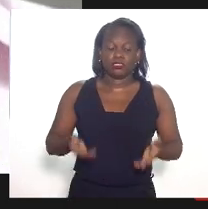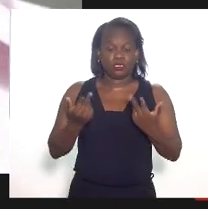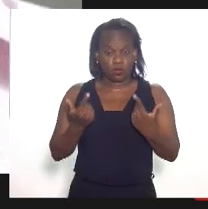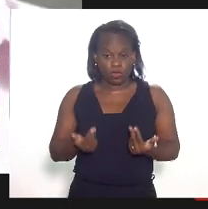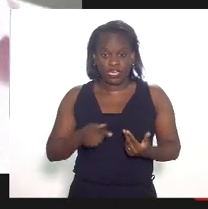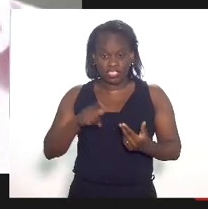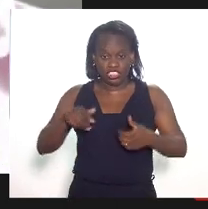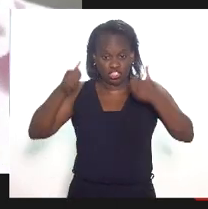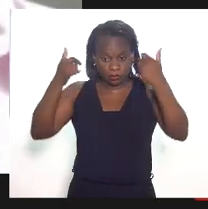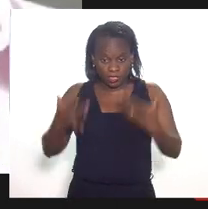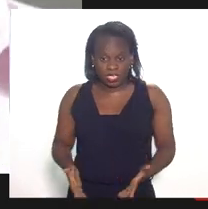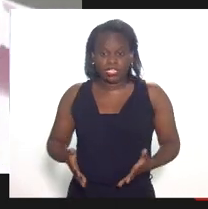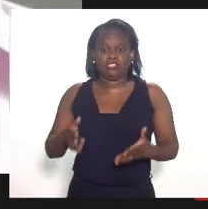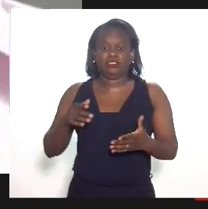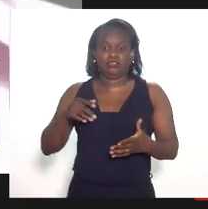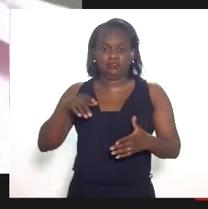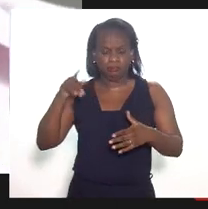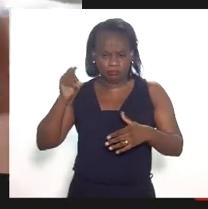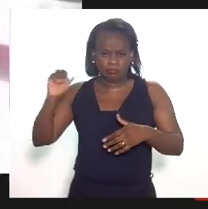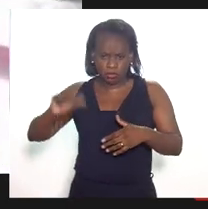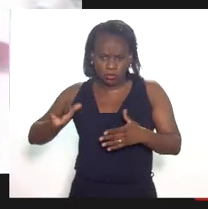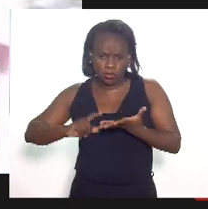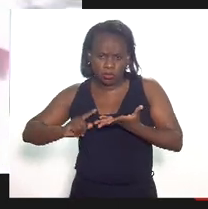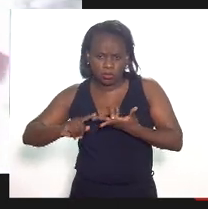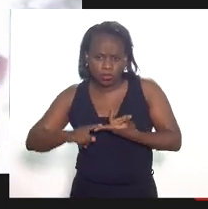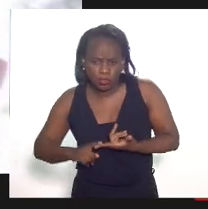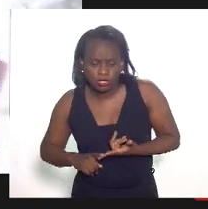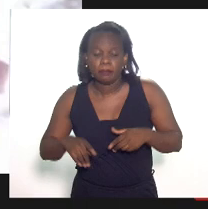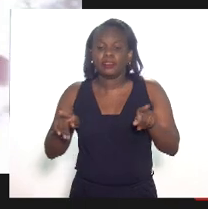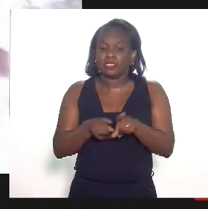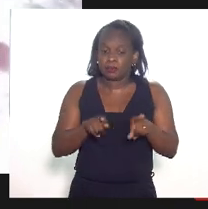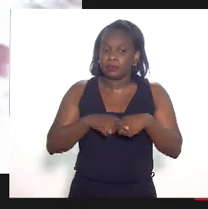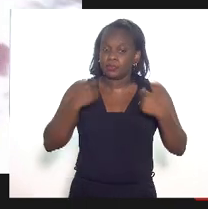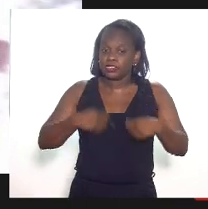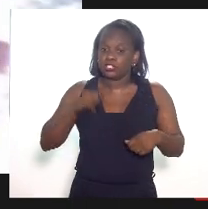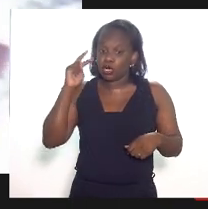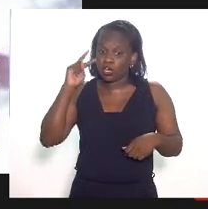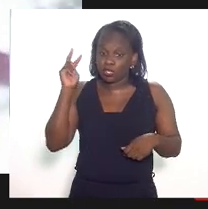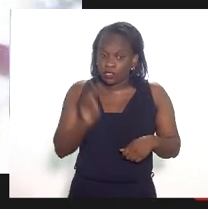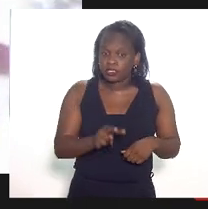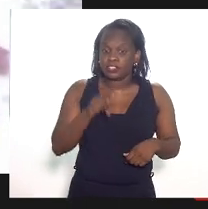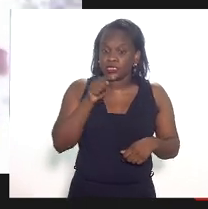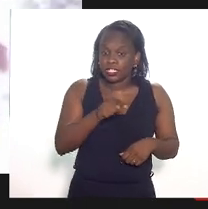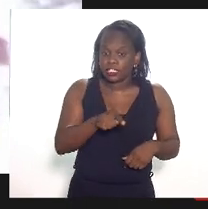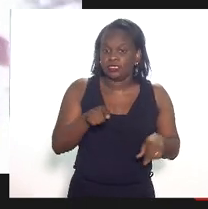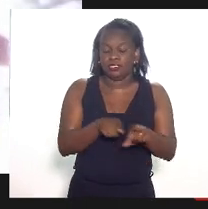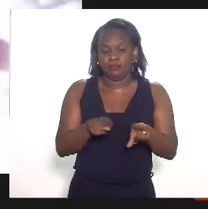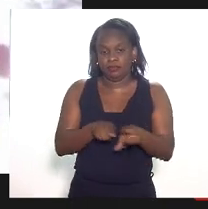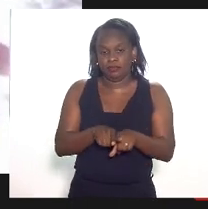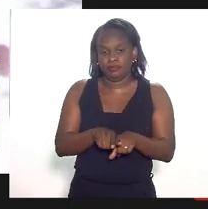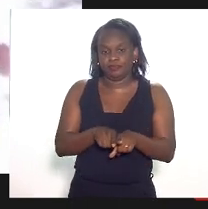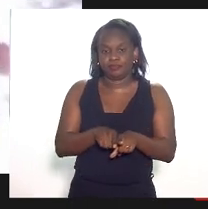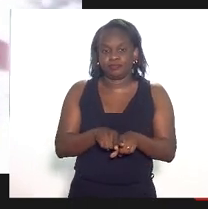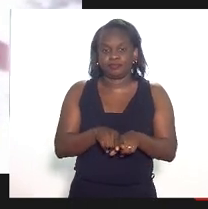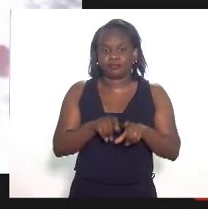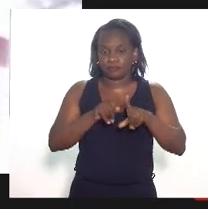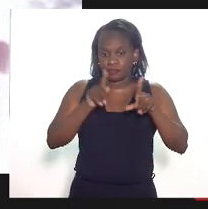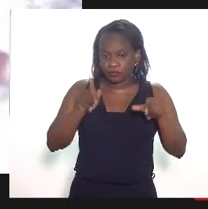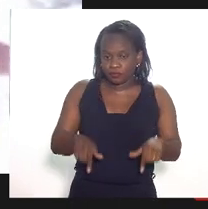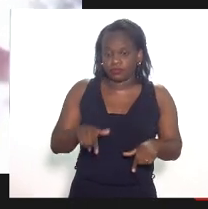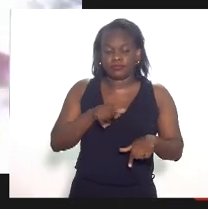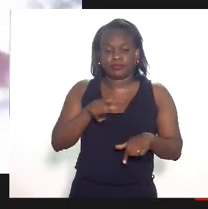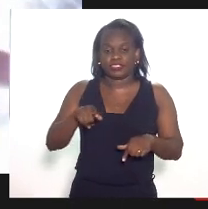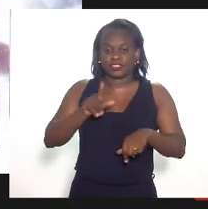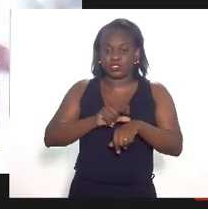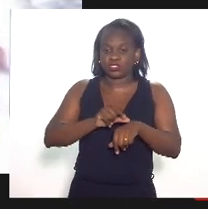jeito que nós estamos fazendo a crítica, nós também temos que olhar para esse lado de servidores que